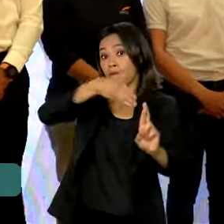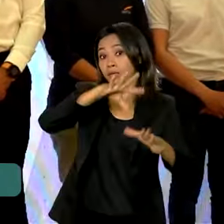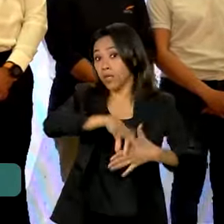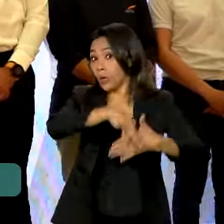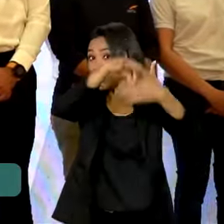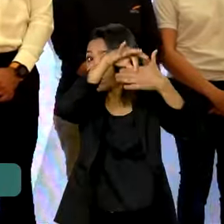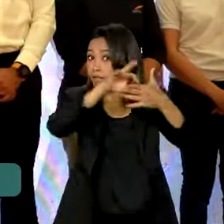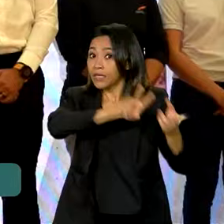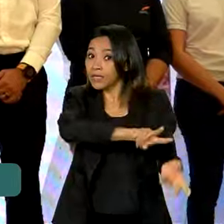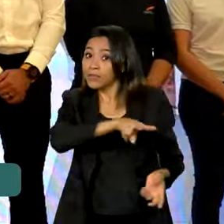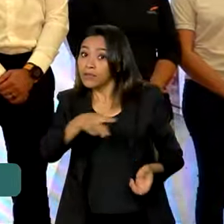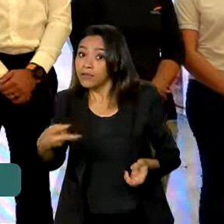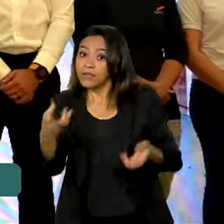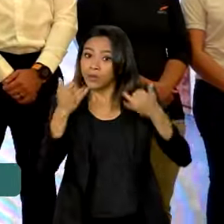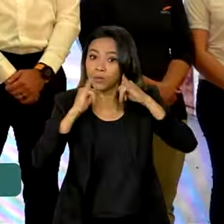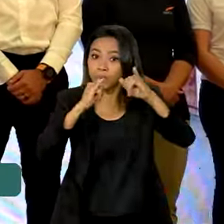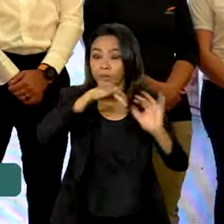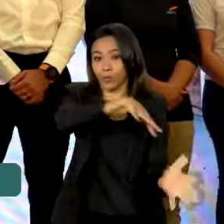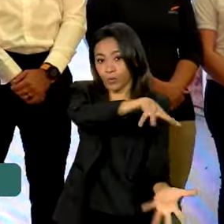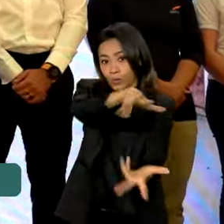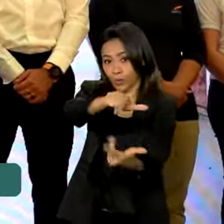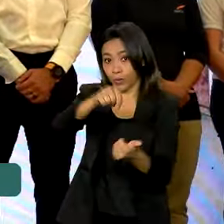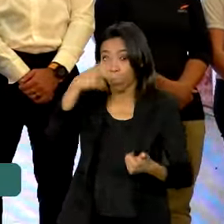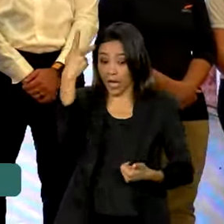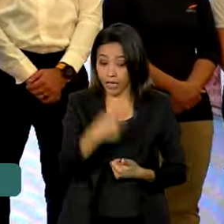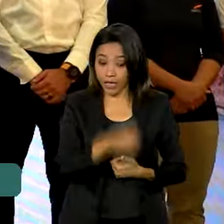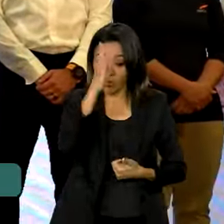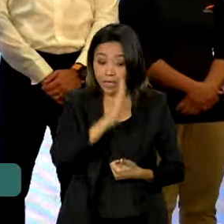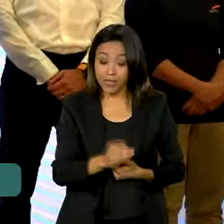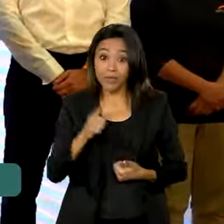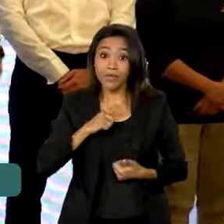energética global. Nós temos uma matriz de energia elétrica invejável no mundo.